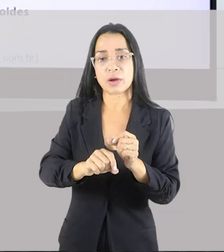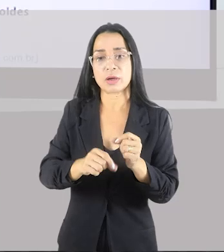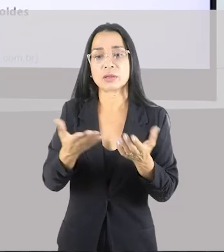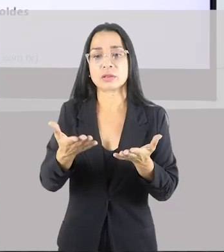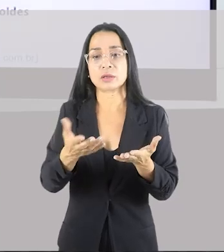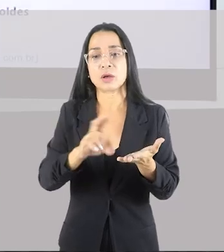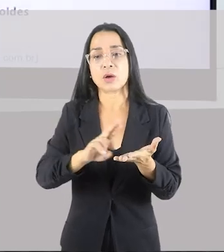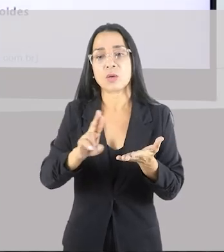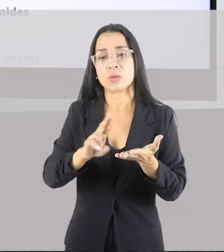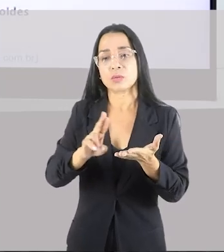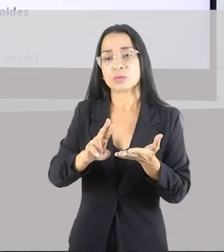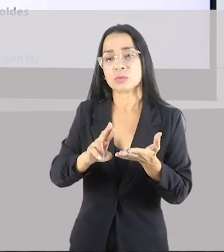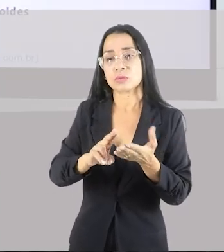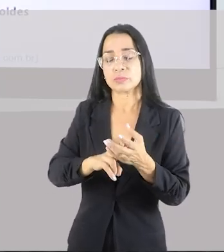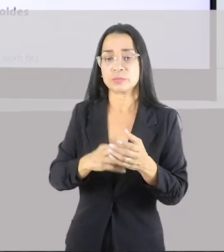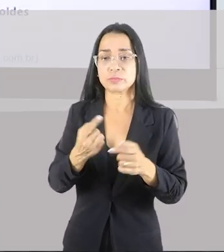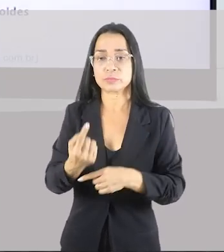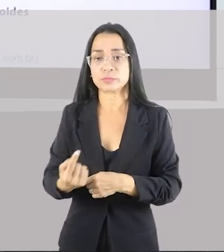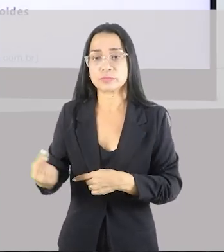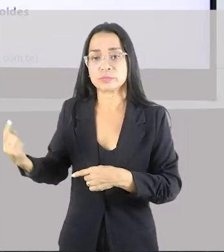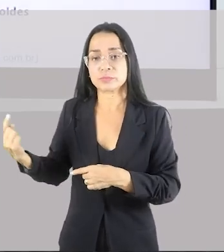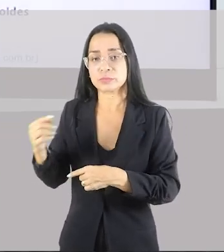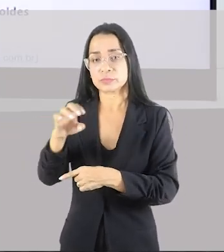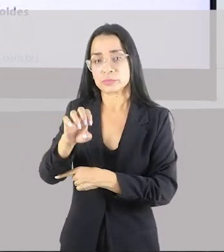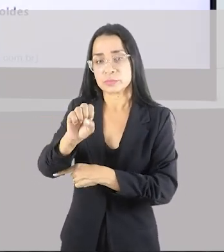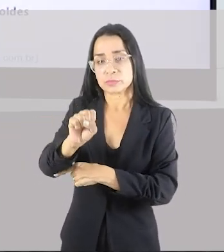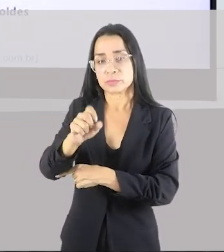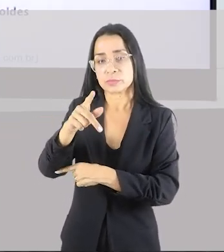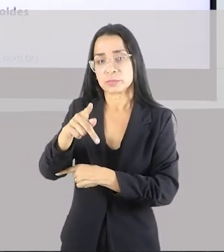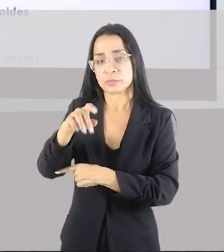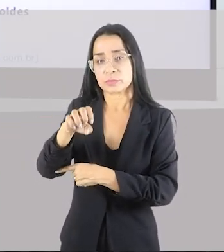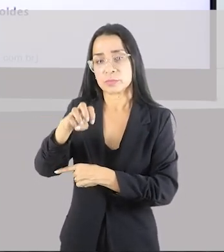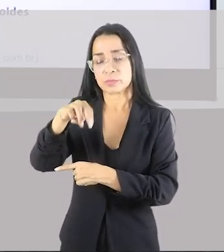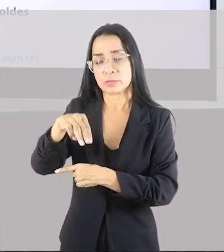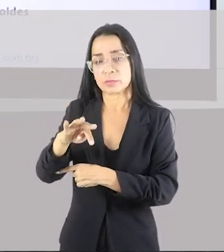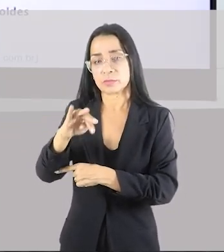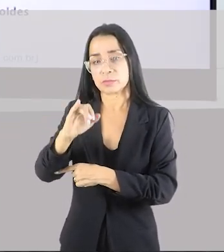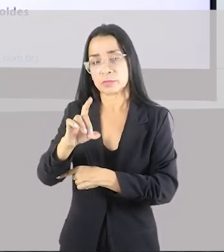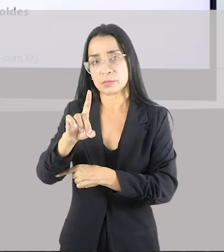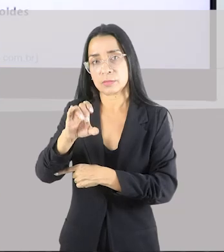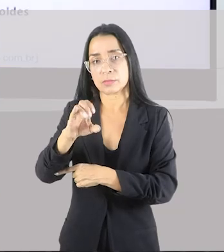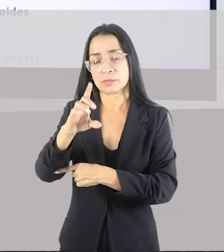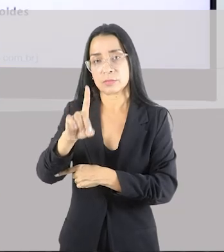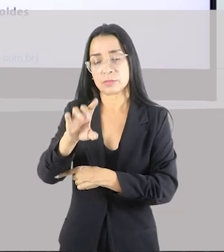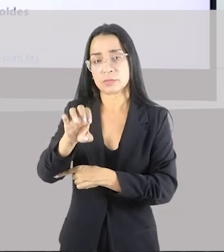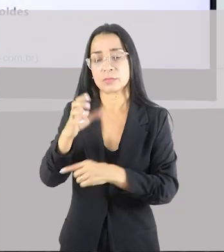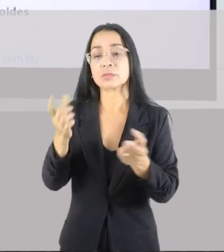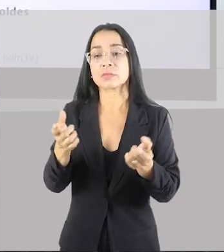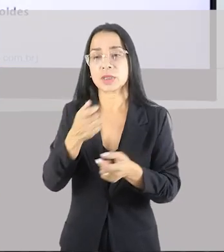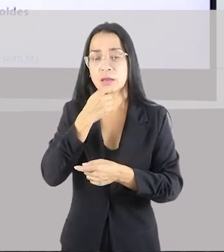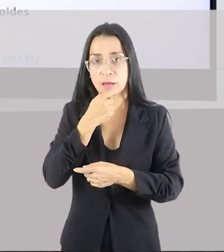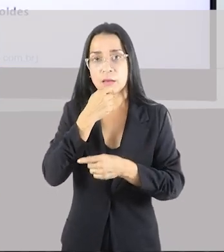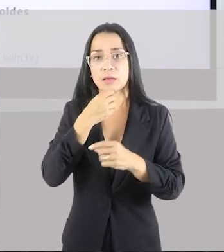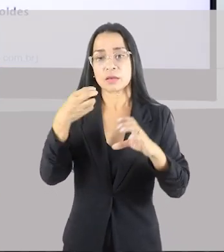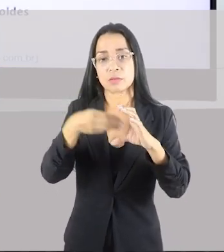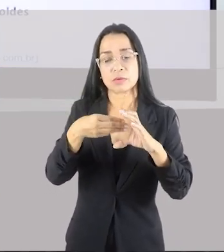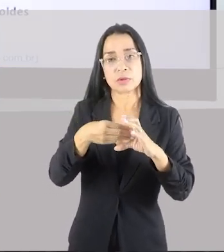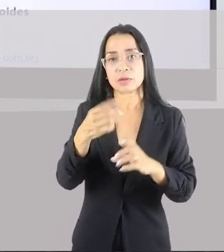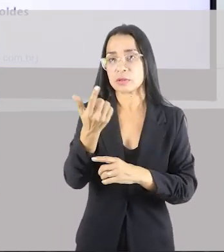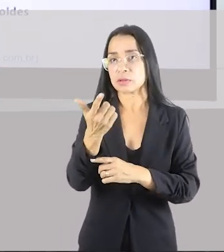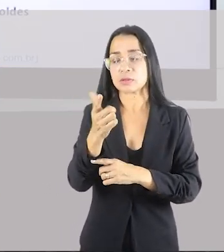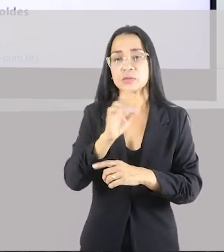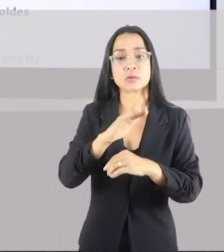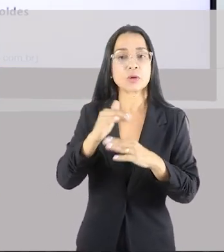nome de espermátide, tá bom? Essa espermátide, ela ainda é uma célula que não contém todas